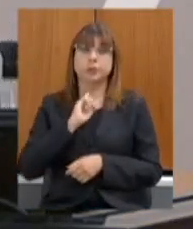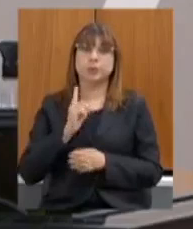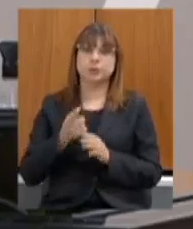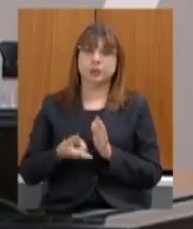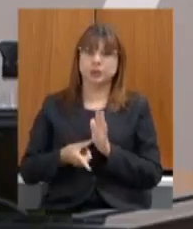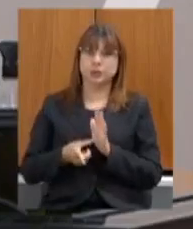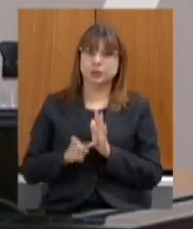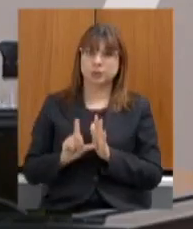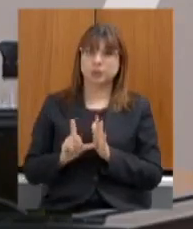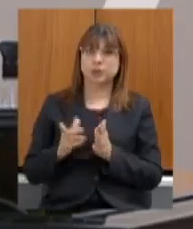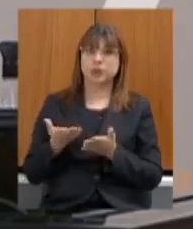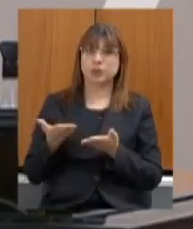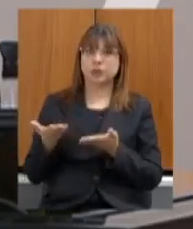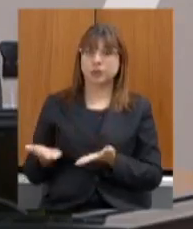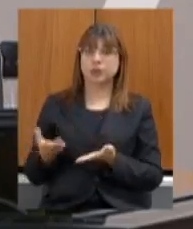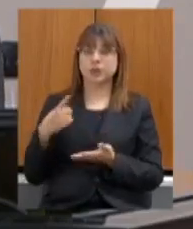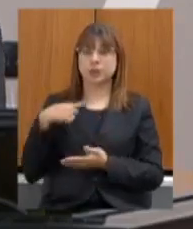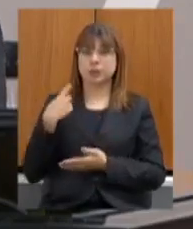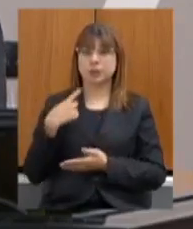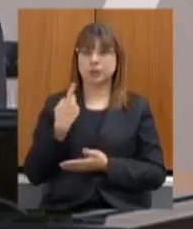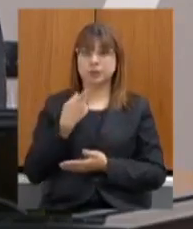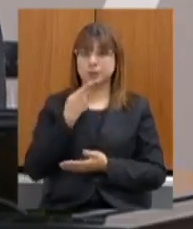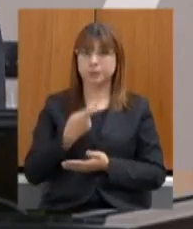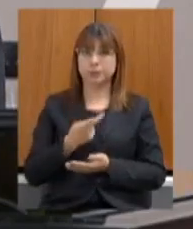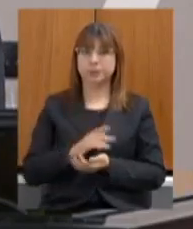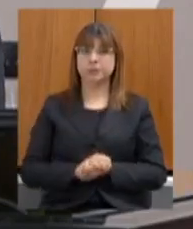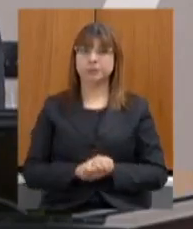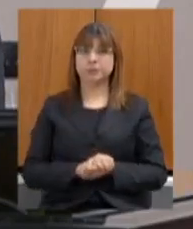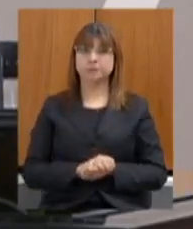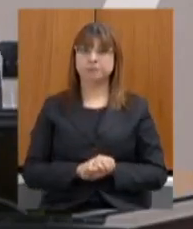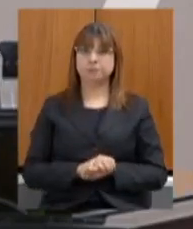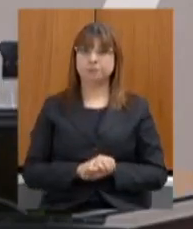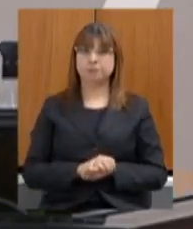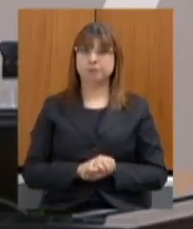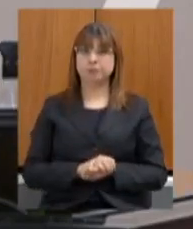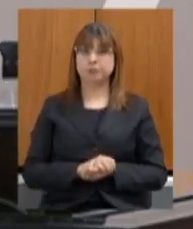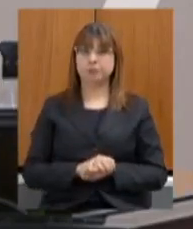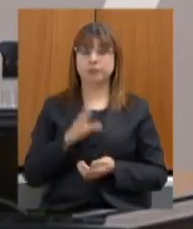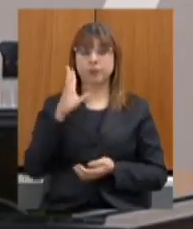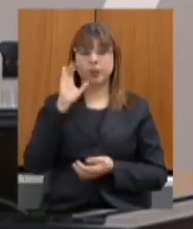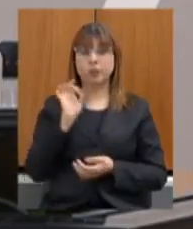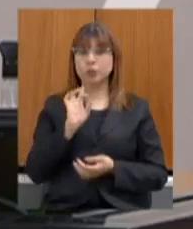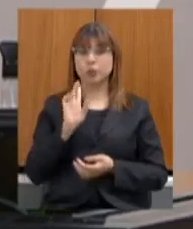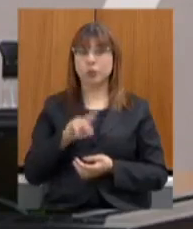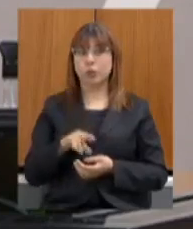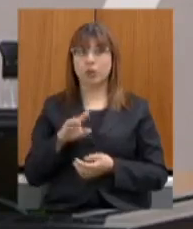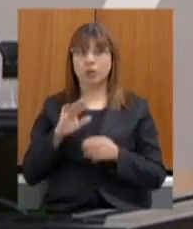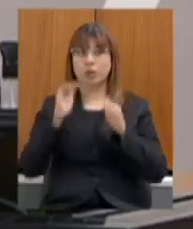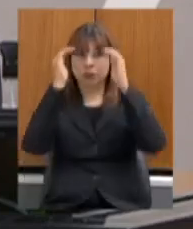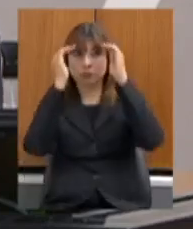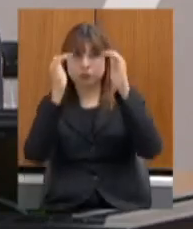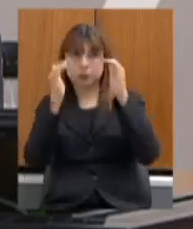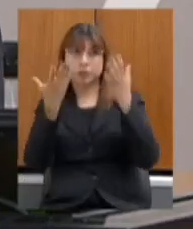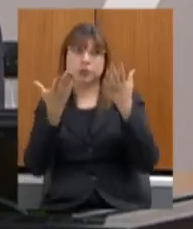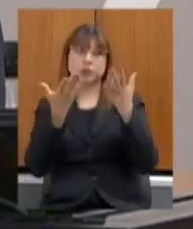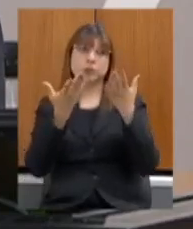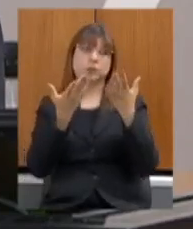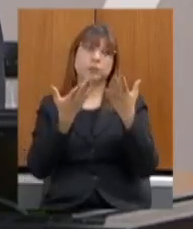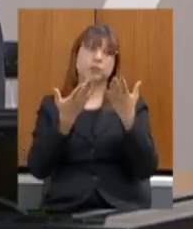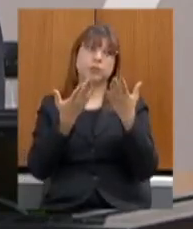deputado que me antecedeu. não acho que é por questão de submissão ou não que Minas vai se recuperar